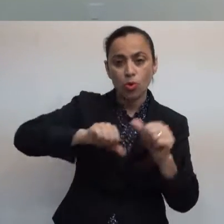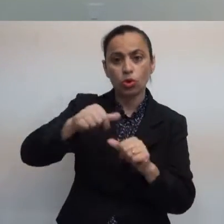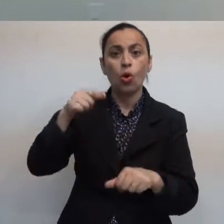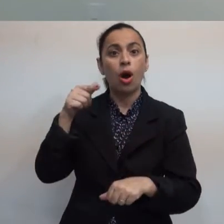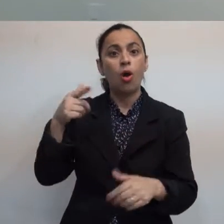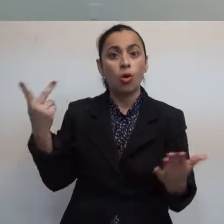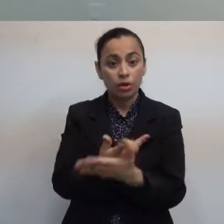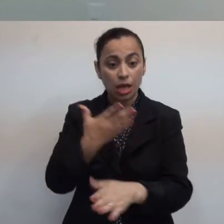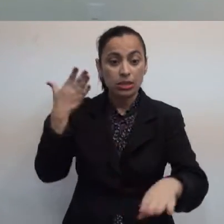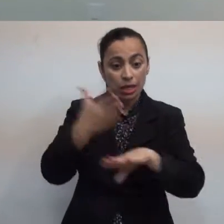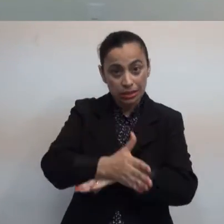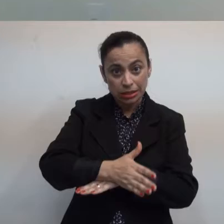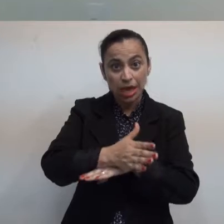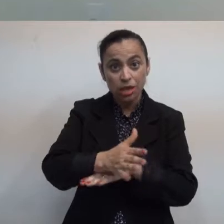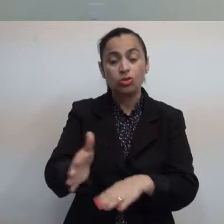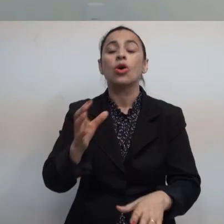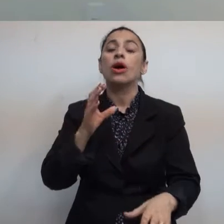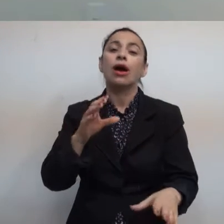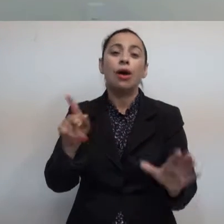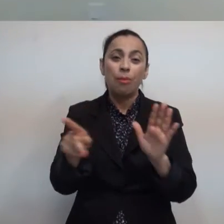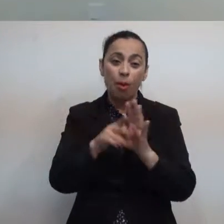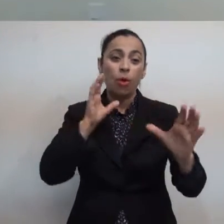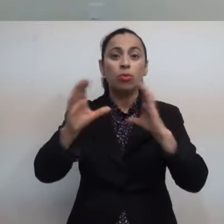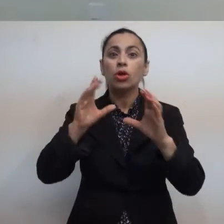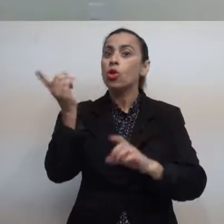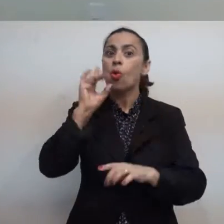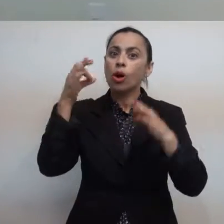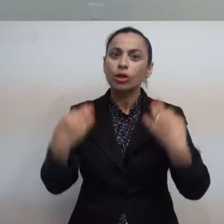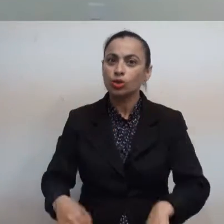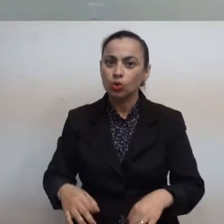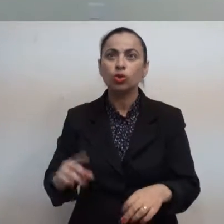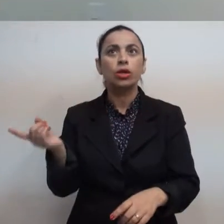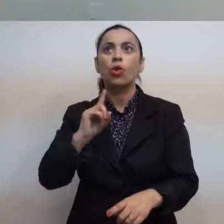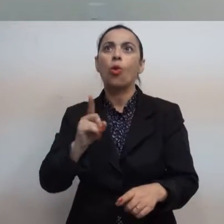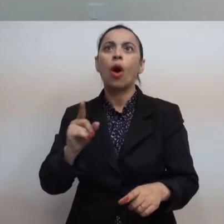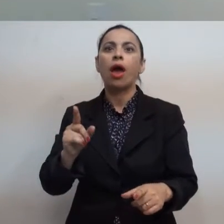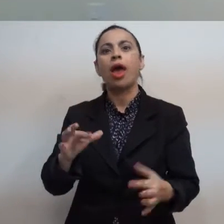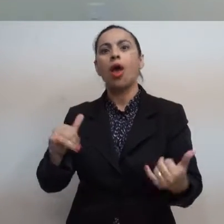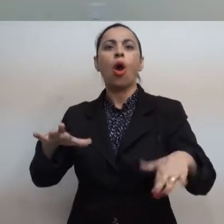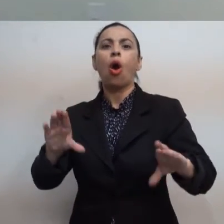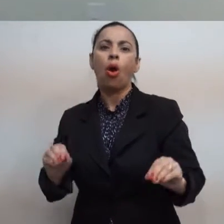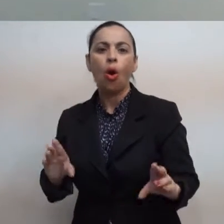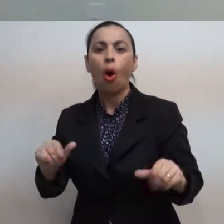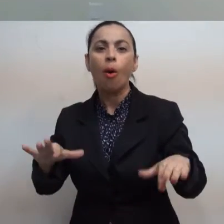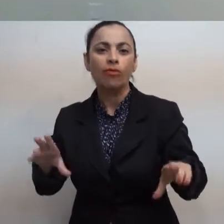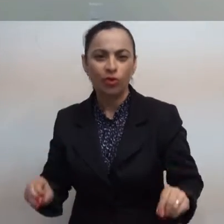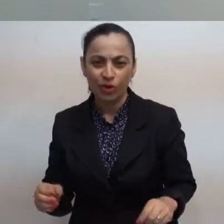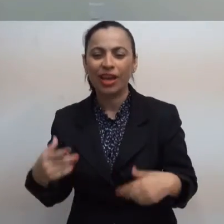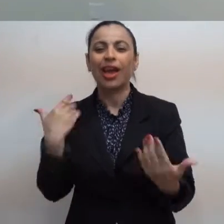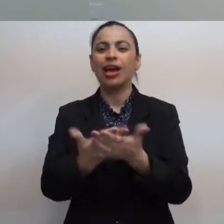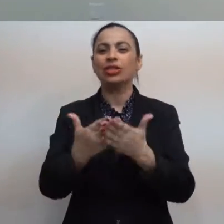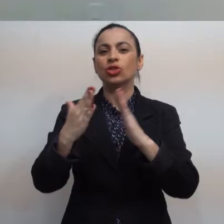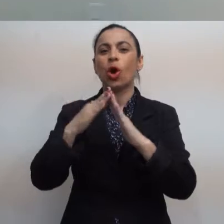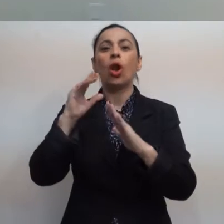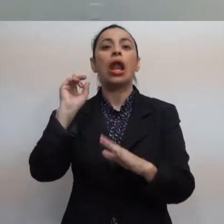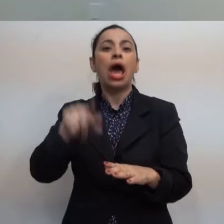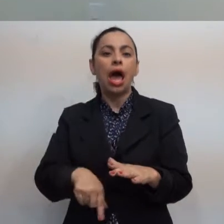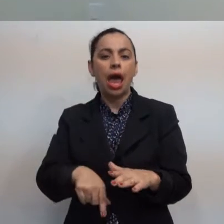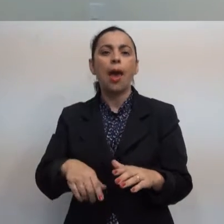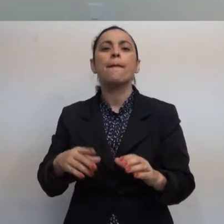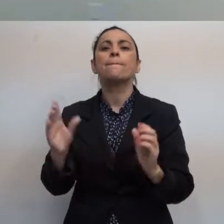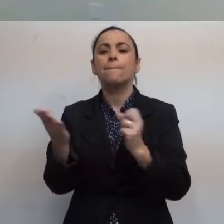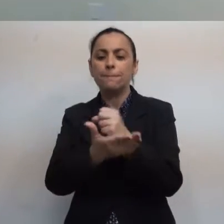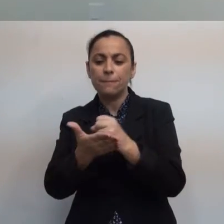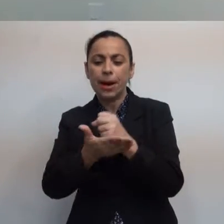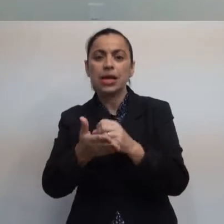sociedade muda com esse acesso às informações, não seria justo e não seria óbvio até que a